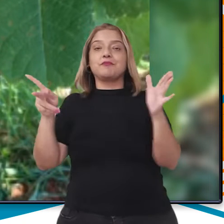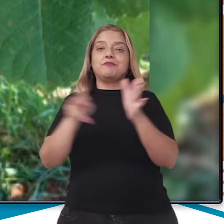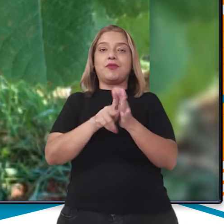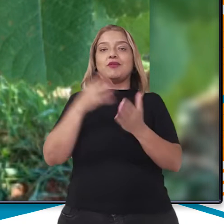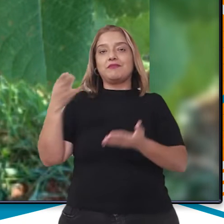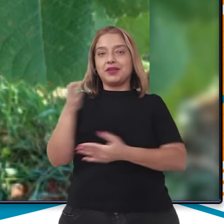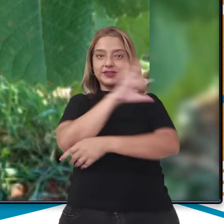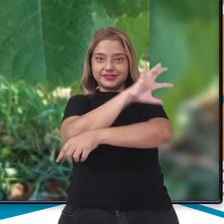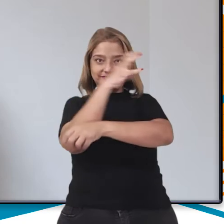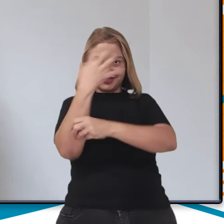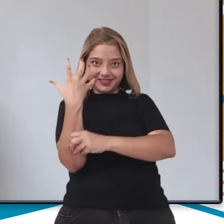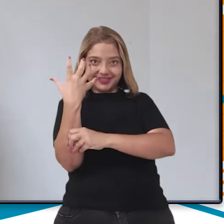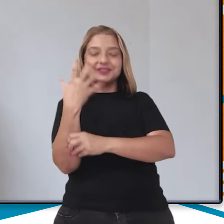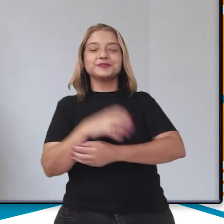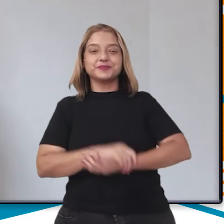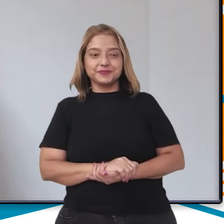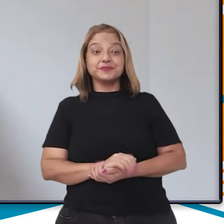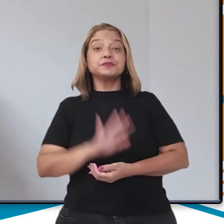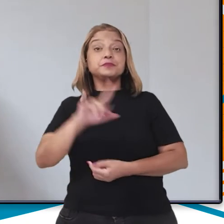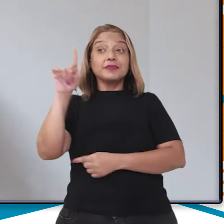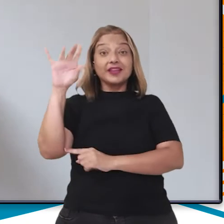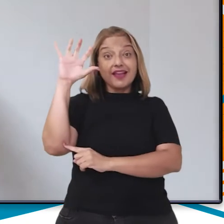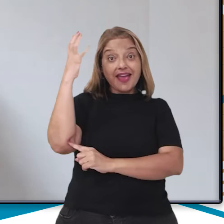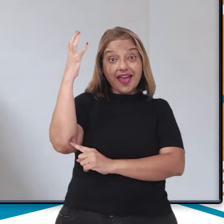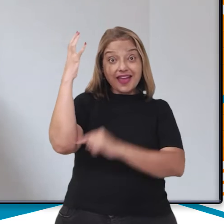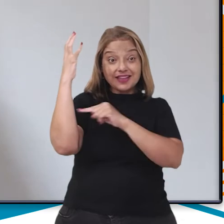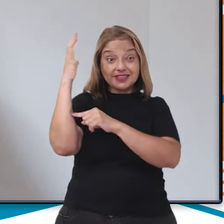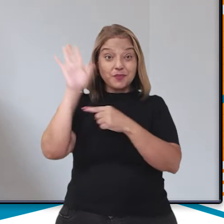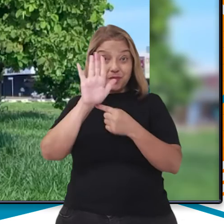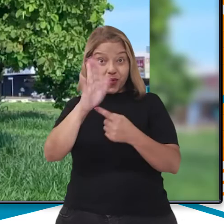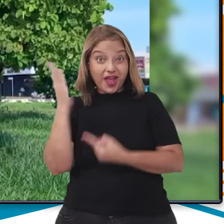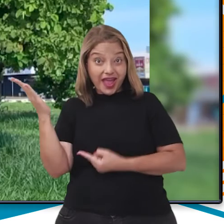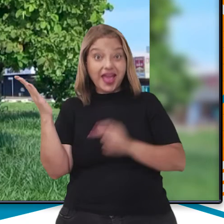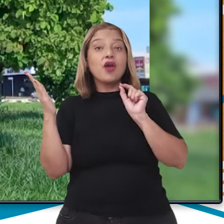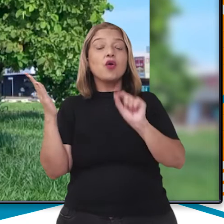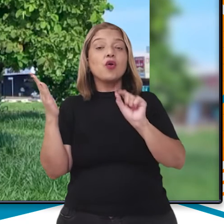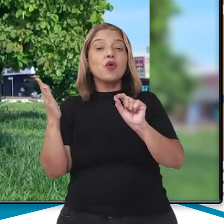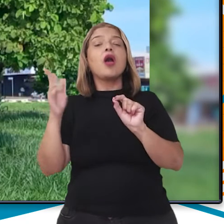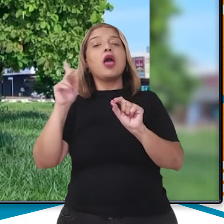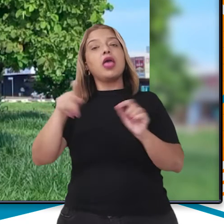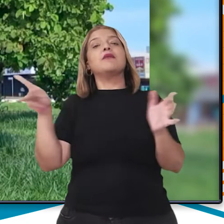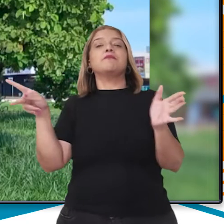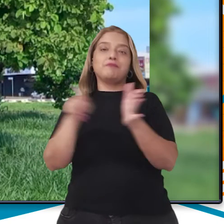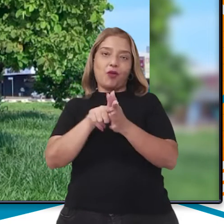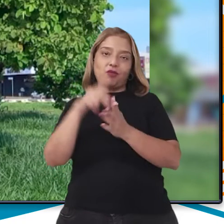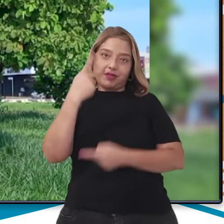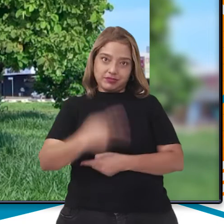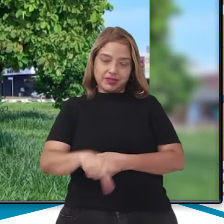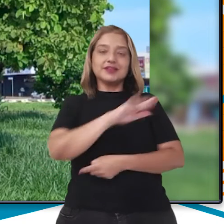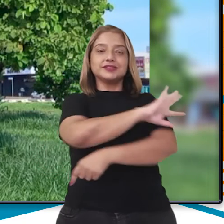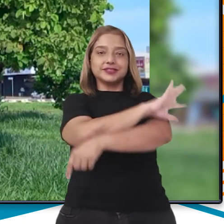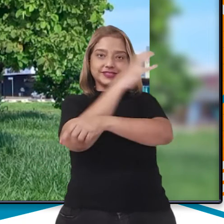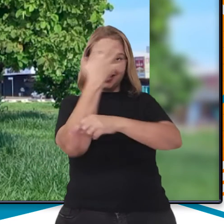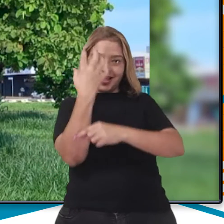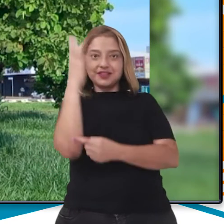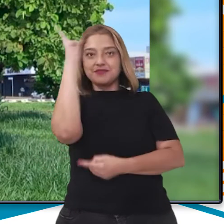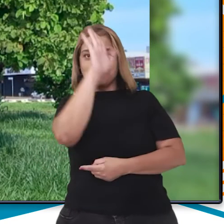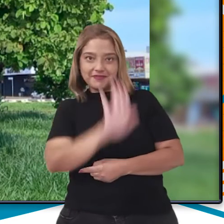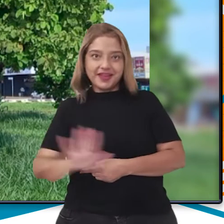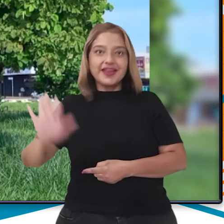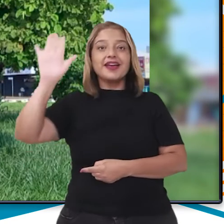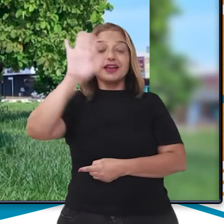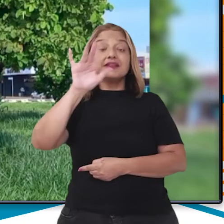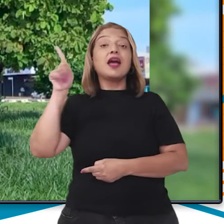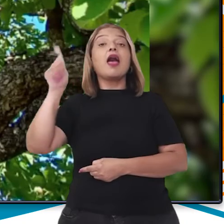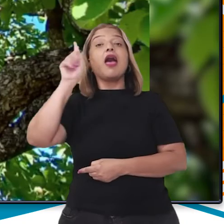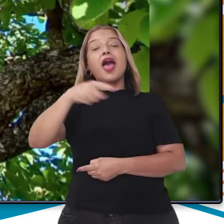da vegetação do Cerrado. Essa árvore aí que eu mostro para você agora é típica do Cerrado